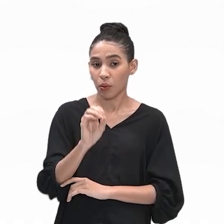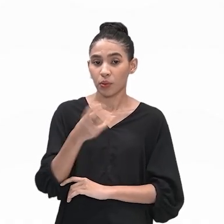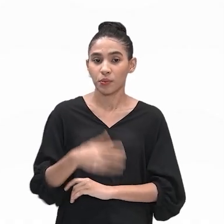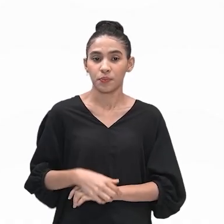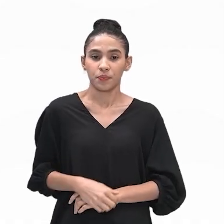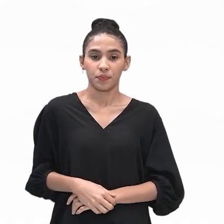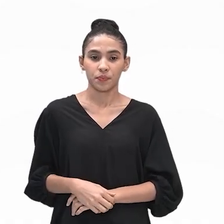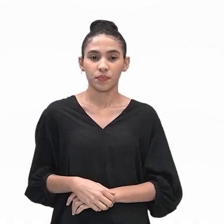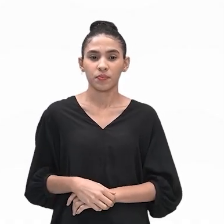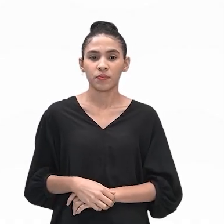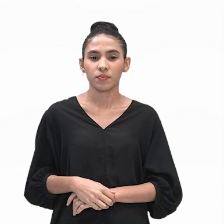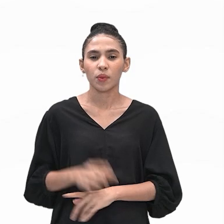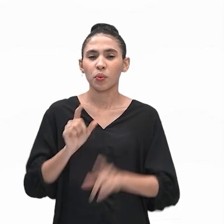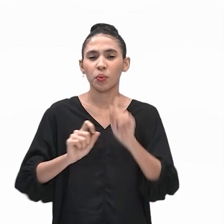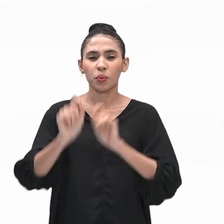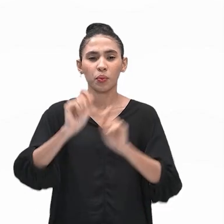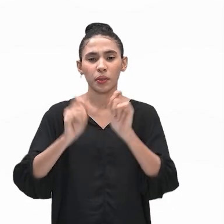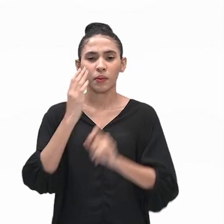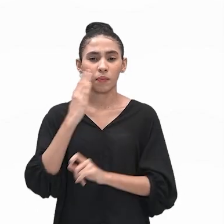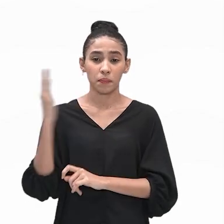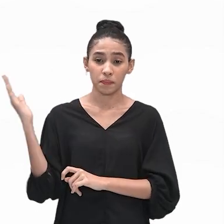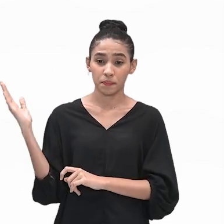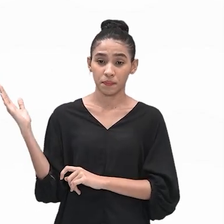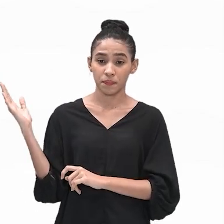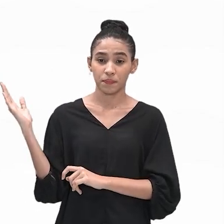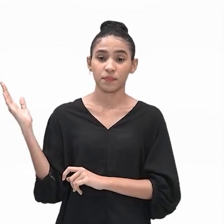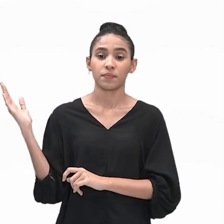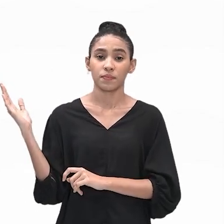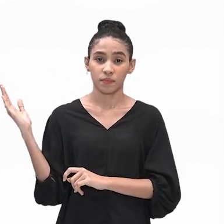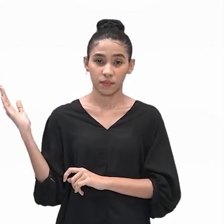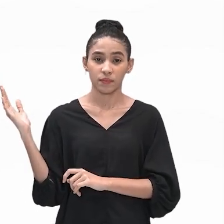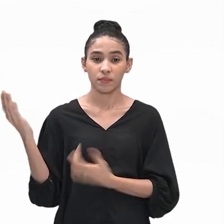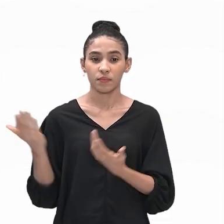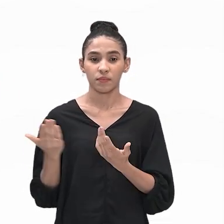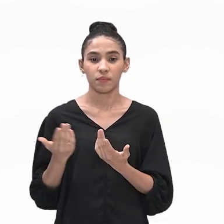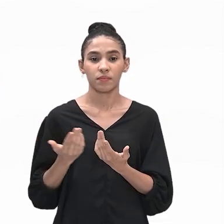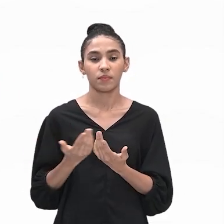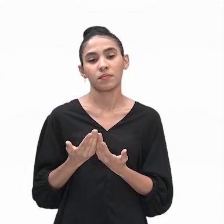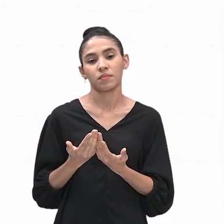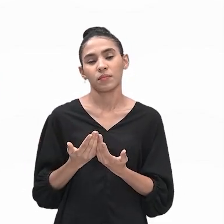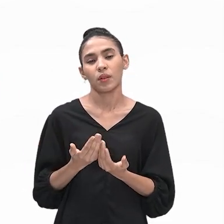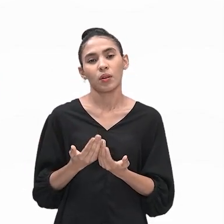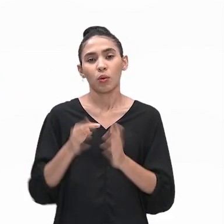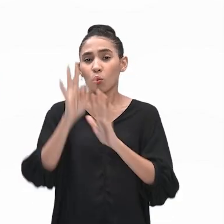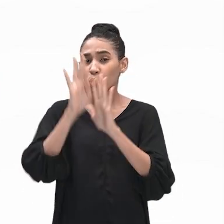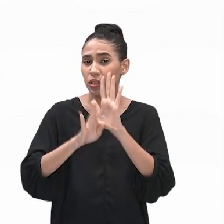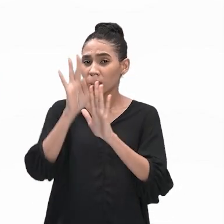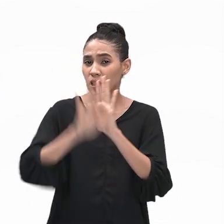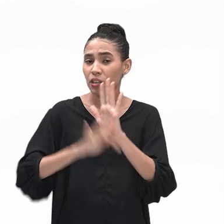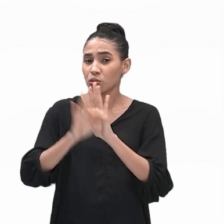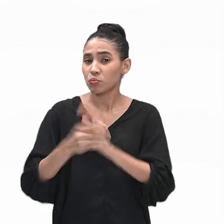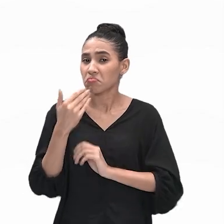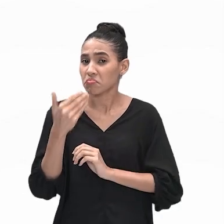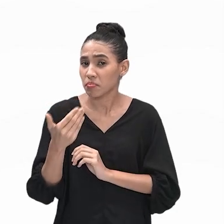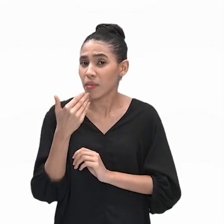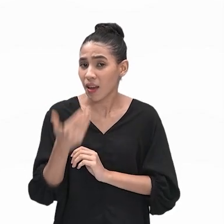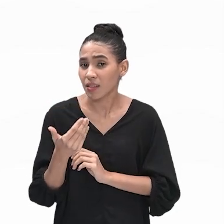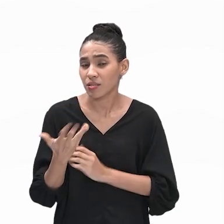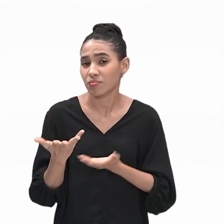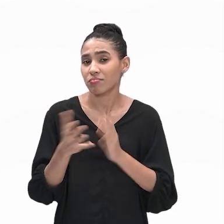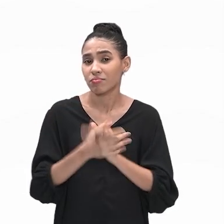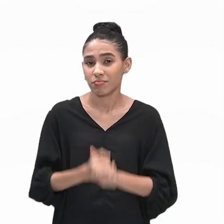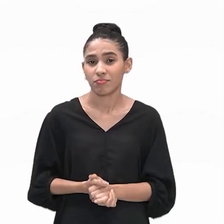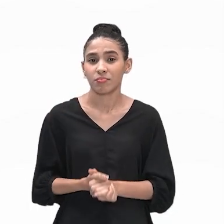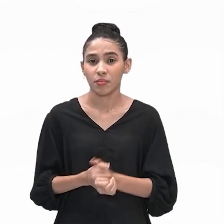então, os textos reivindicatórios? Um texto que reivindica algo, já dá aí a entender isso. Então,